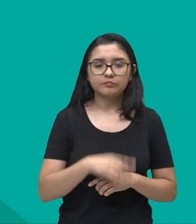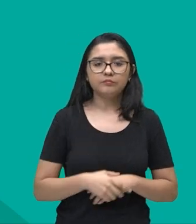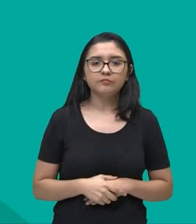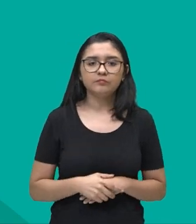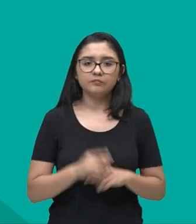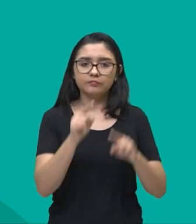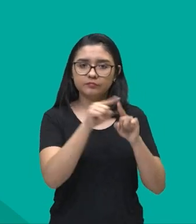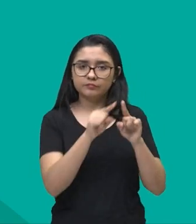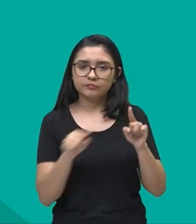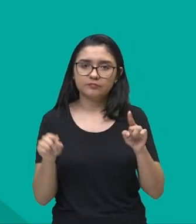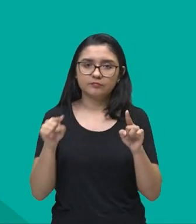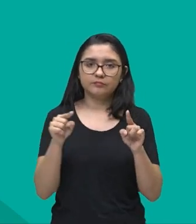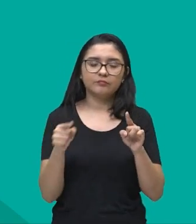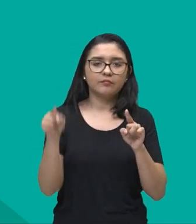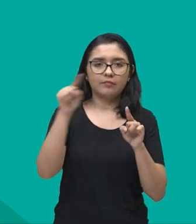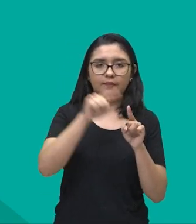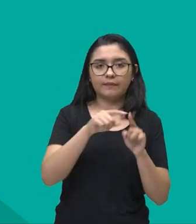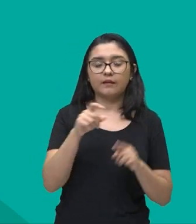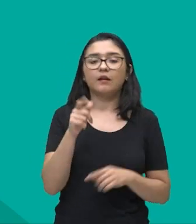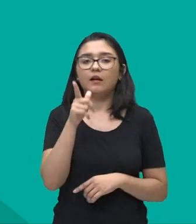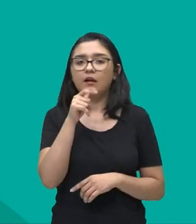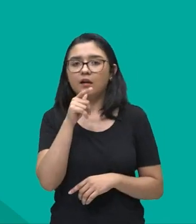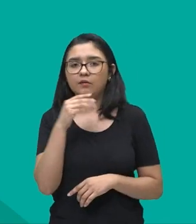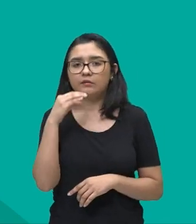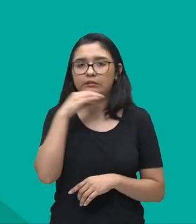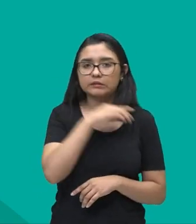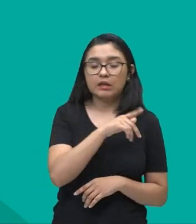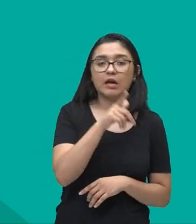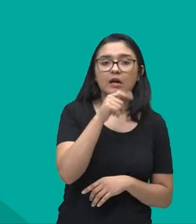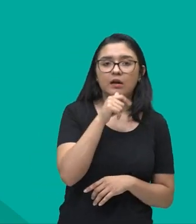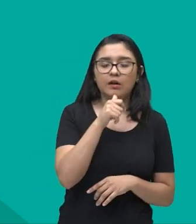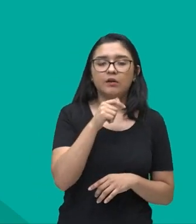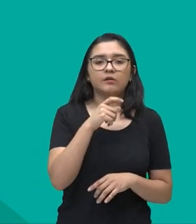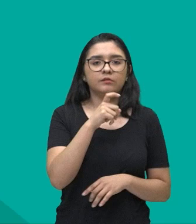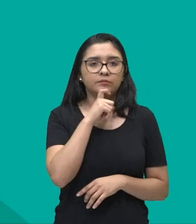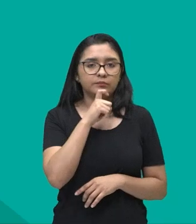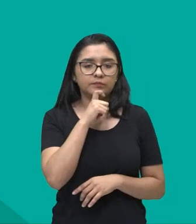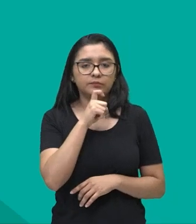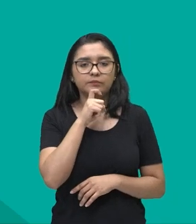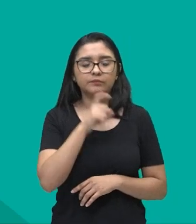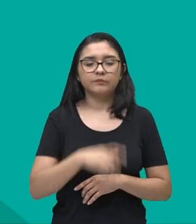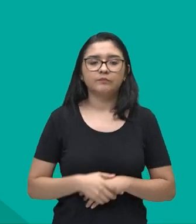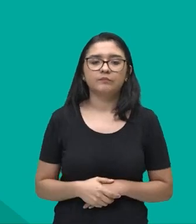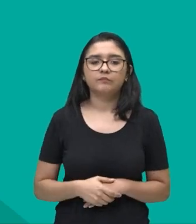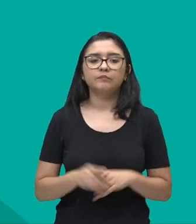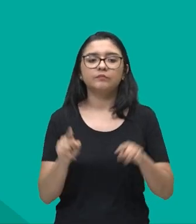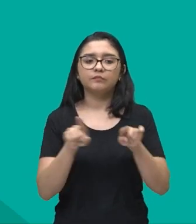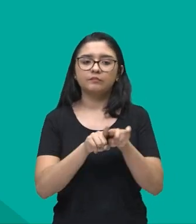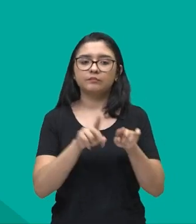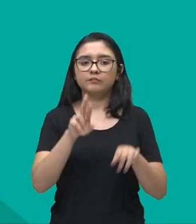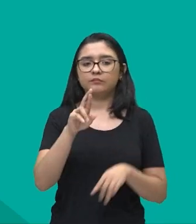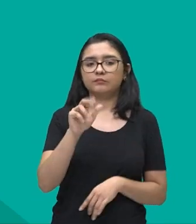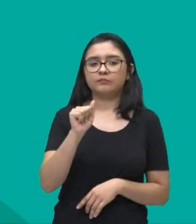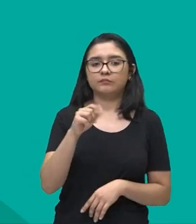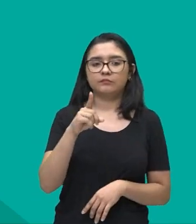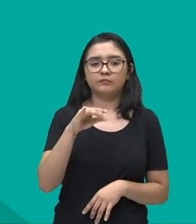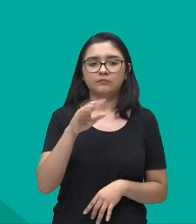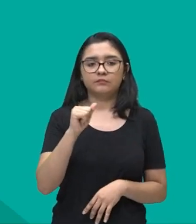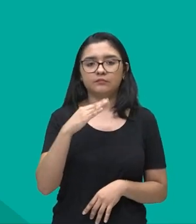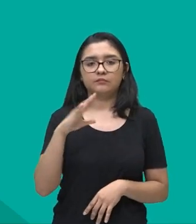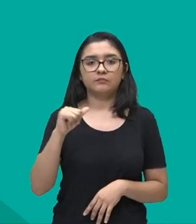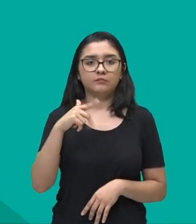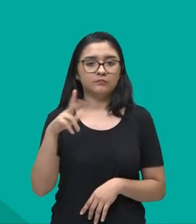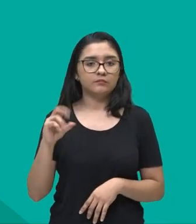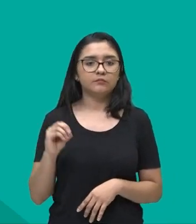água quente e a água fria, você tem correntes de condução. E a radiação que envolve aí,